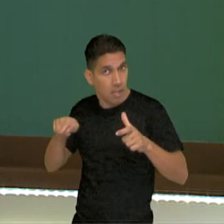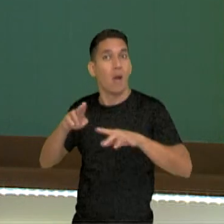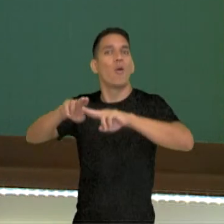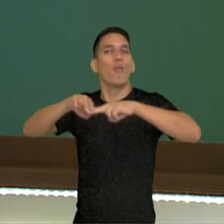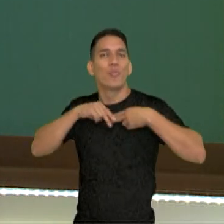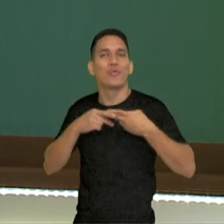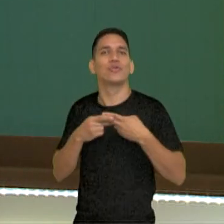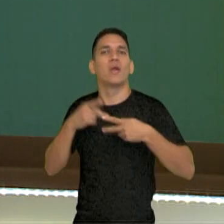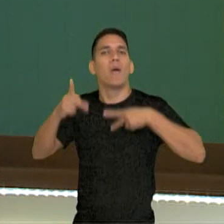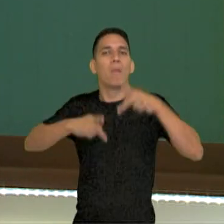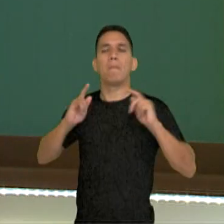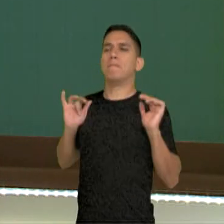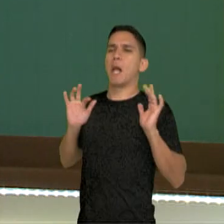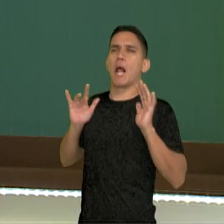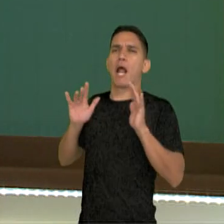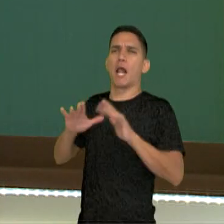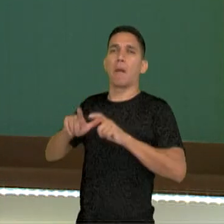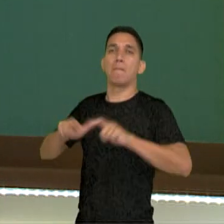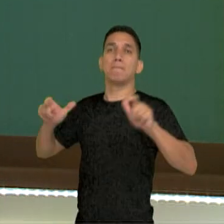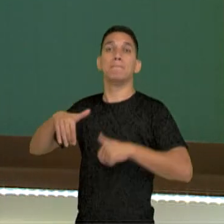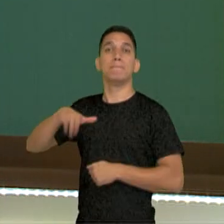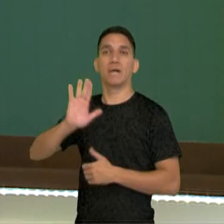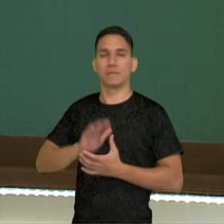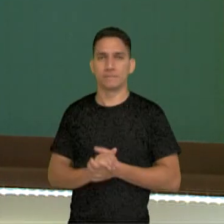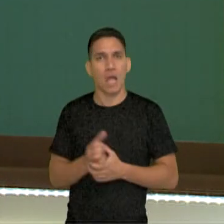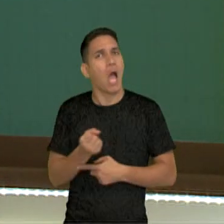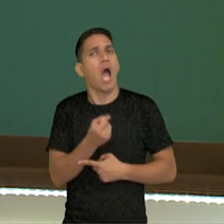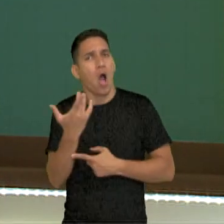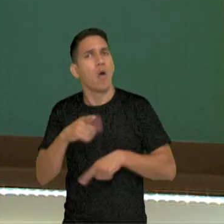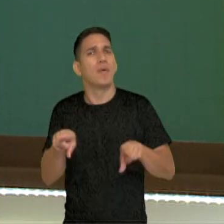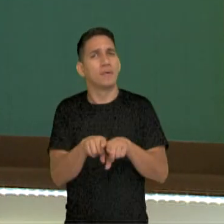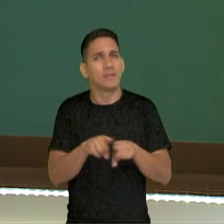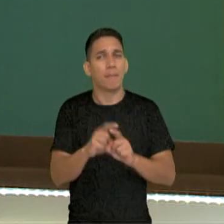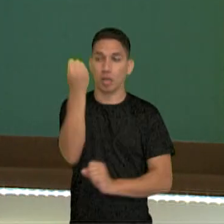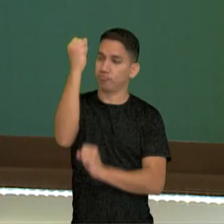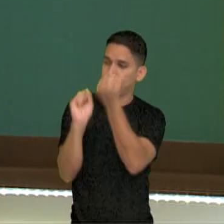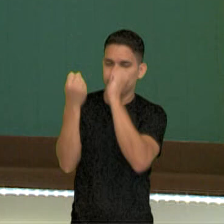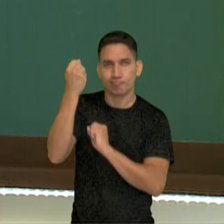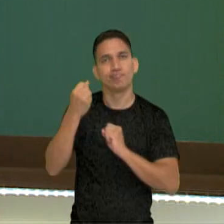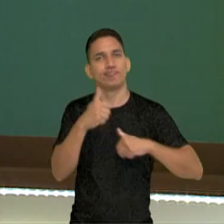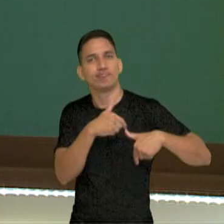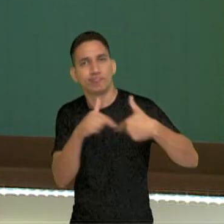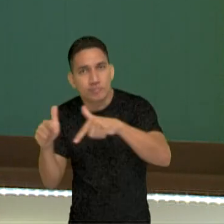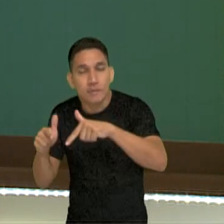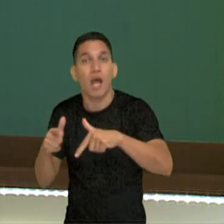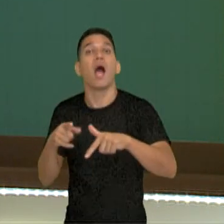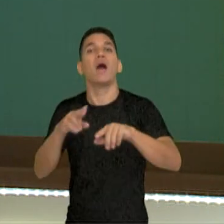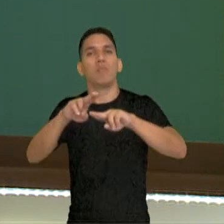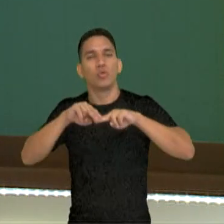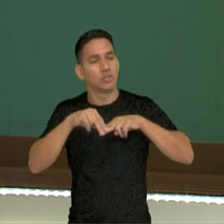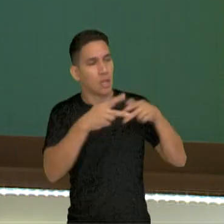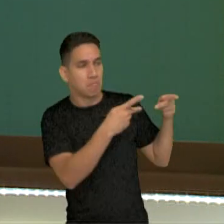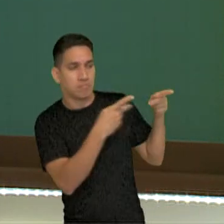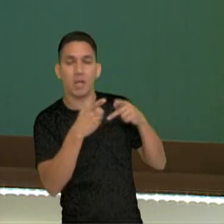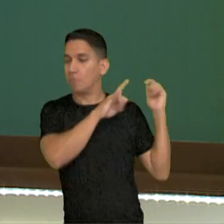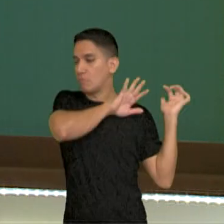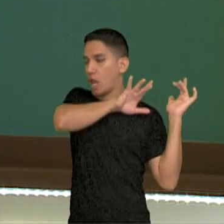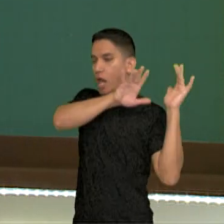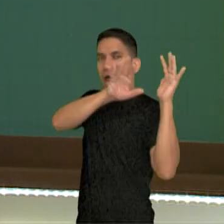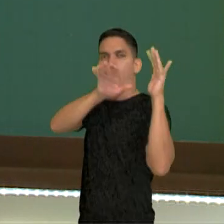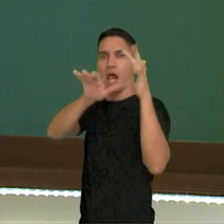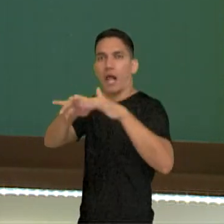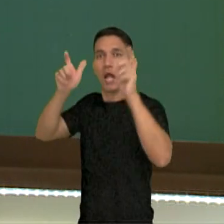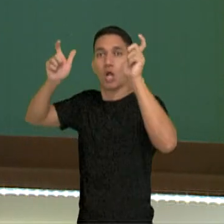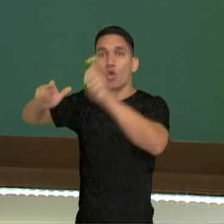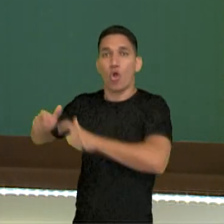de população acaba sendo maior e algumas atividades como a industrialização também acabaram atraindo pessoas para esses